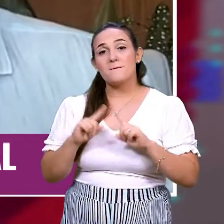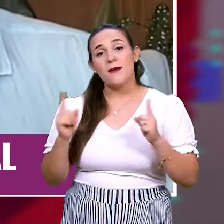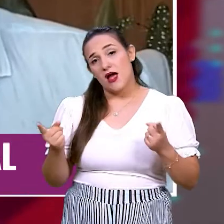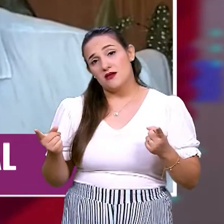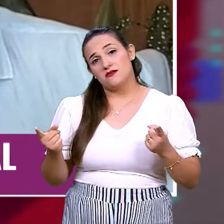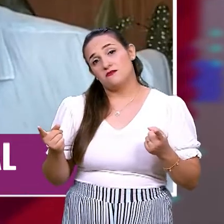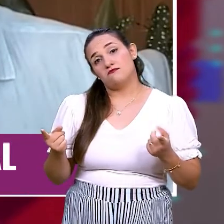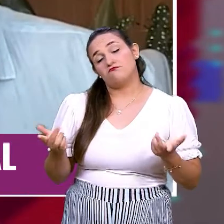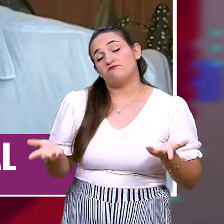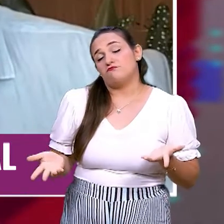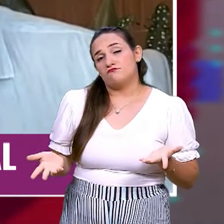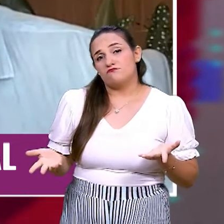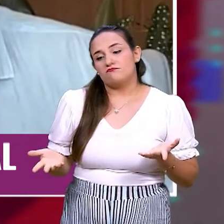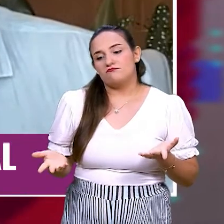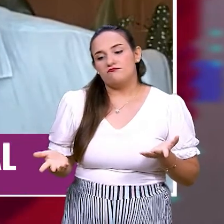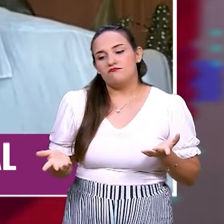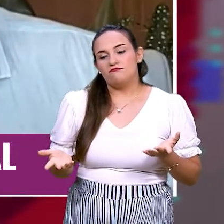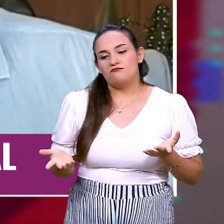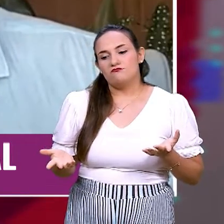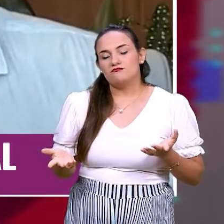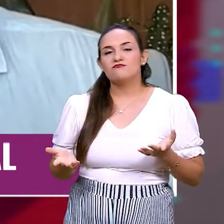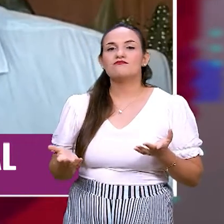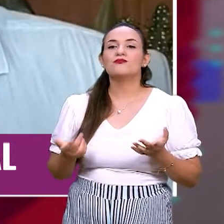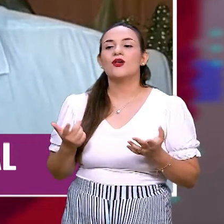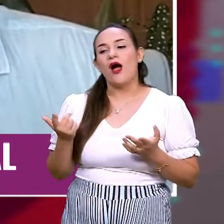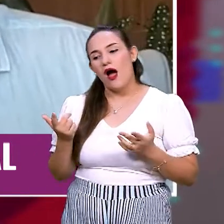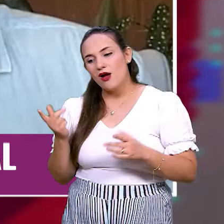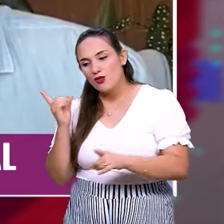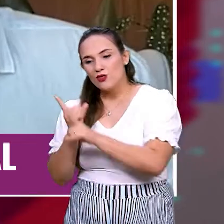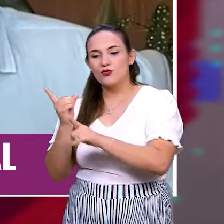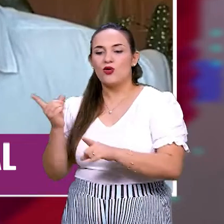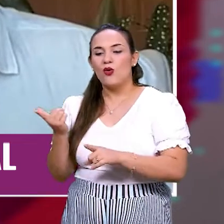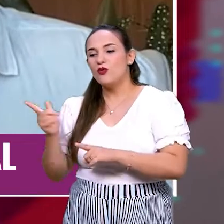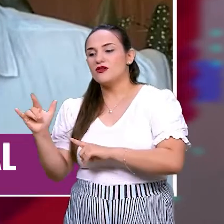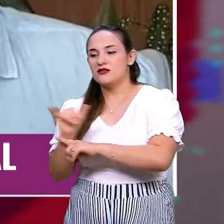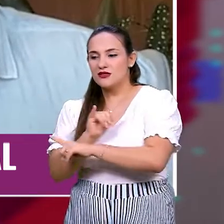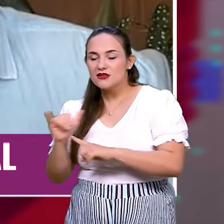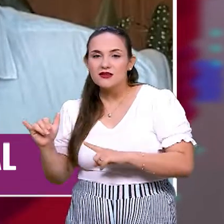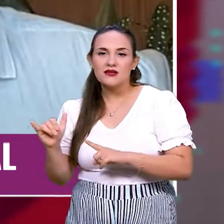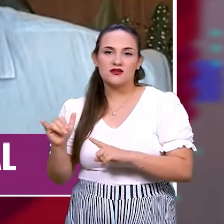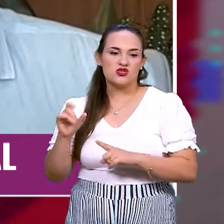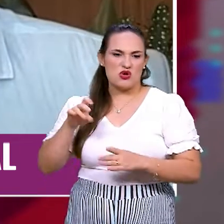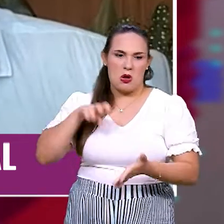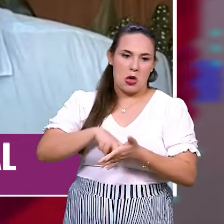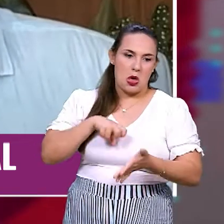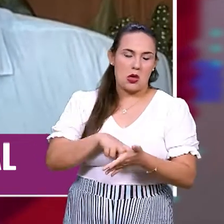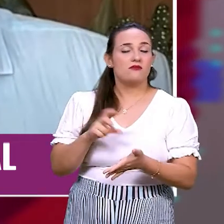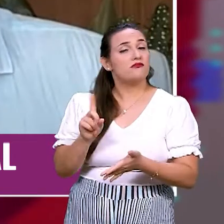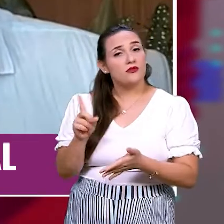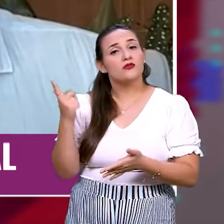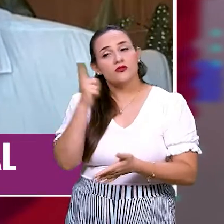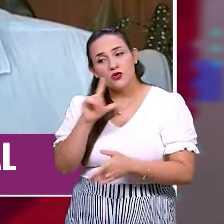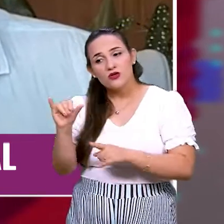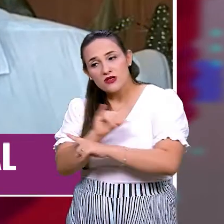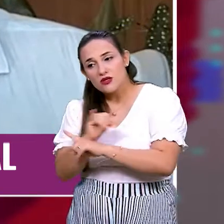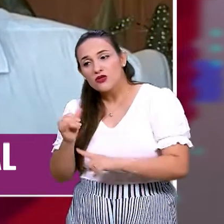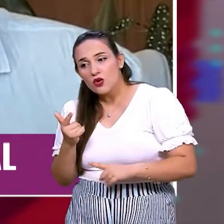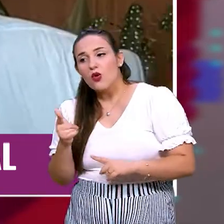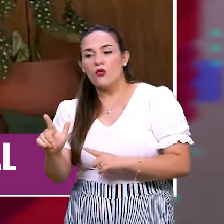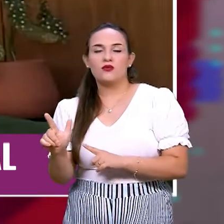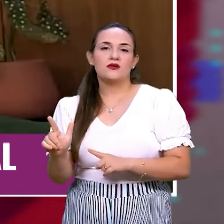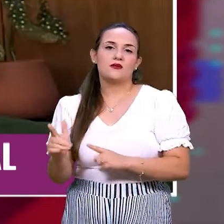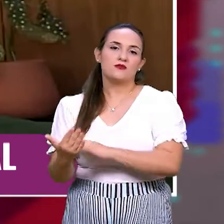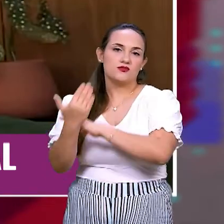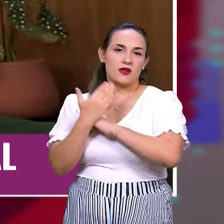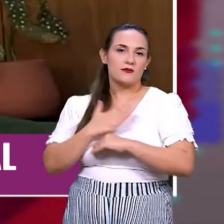que não eram tão adequados, mas que encontraram outras formas de lidar, não só chamando meus pais ou me punindo,